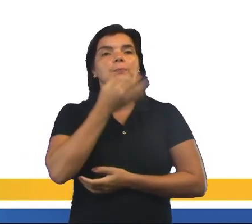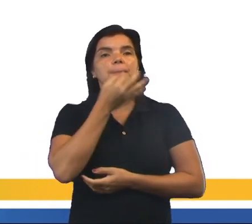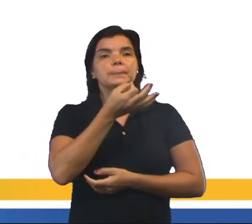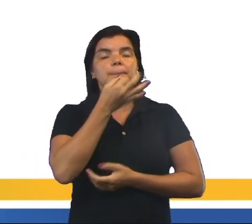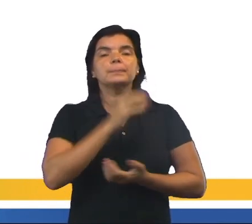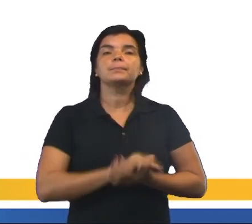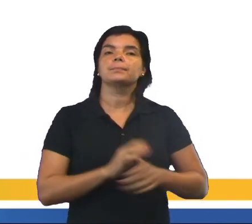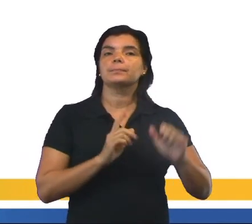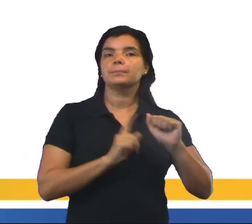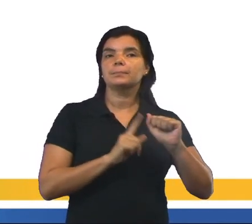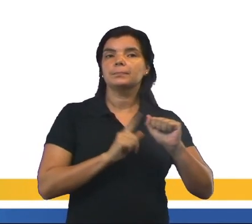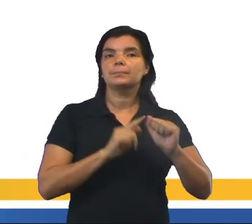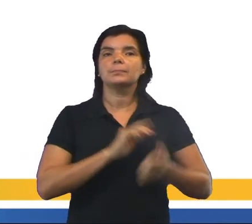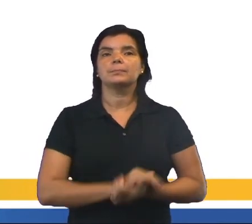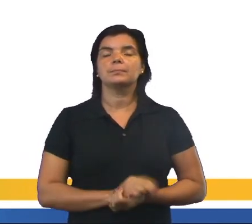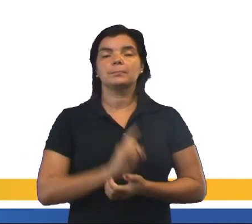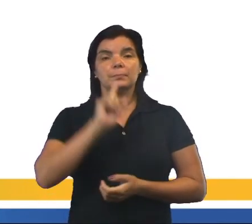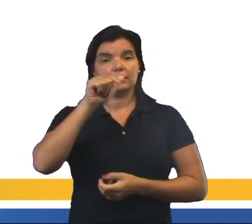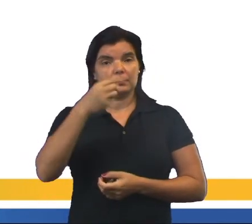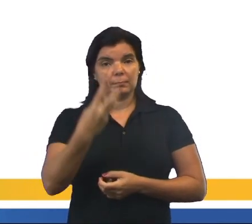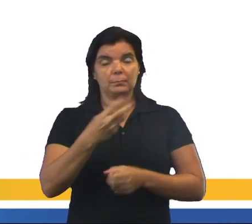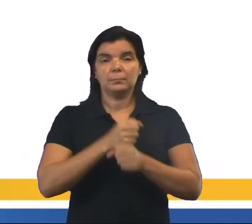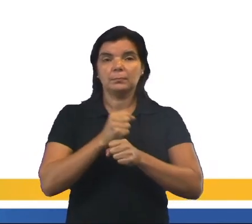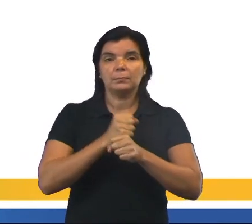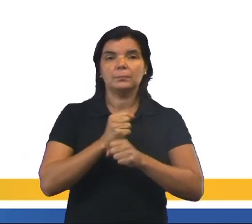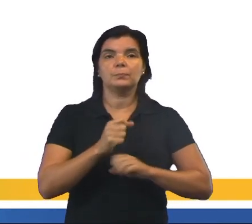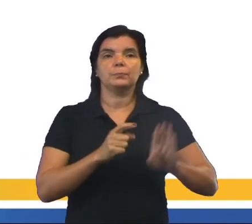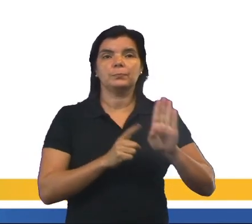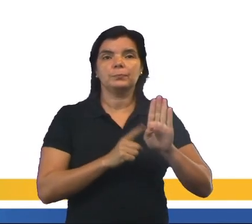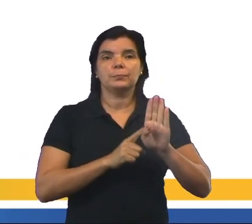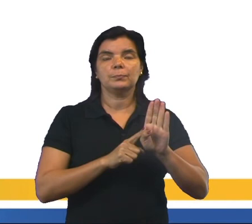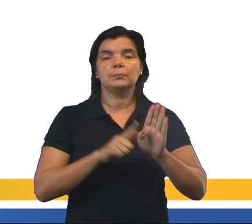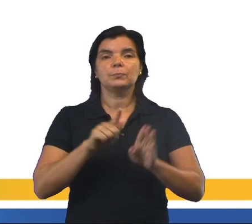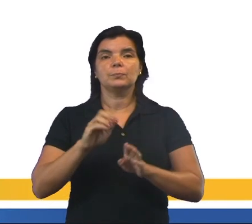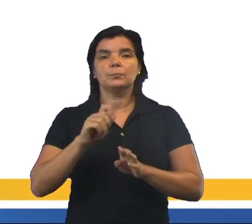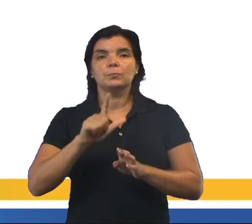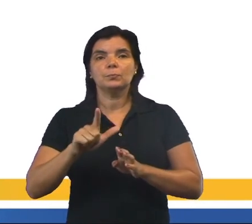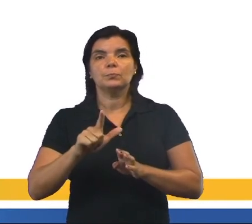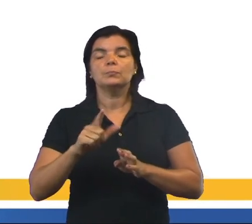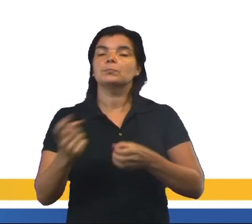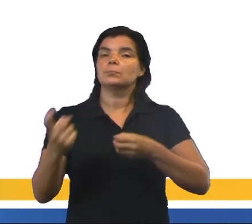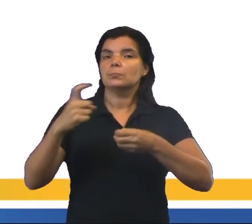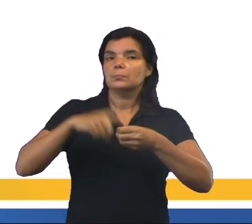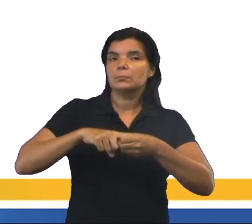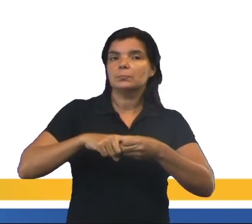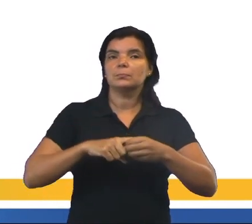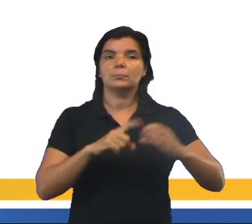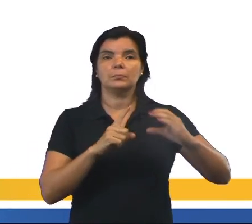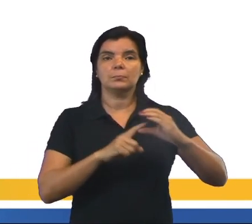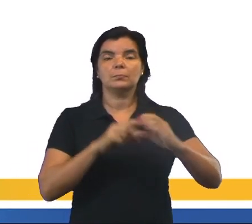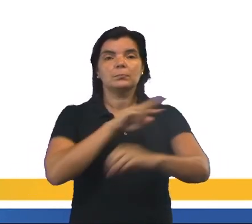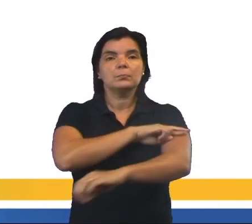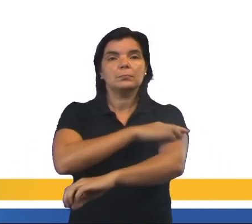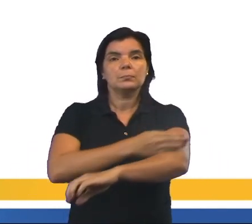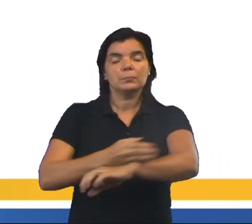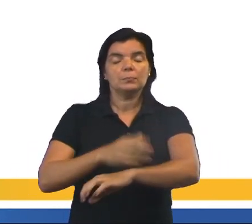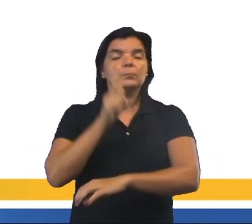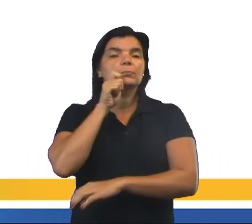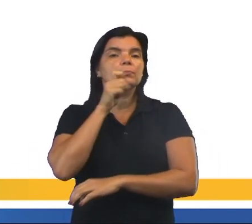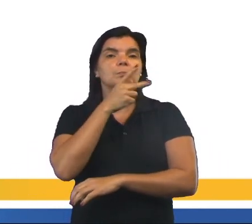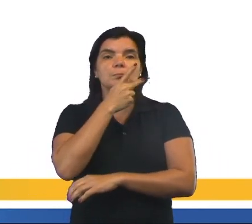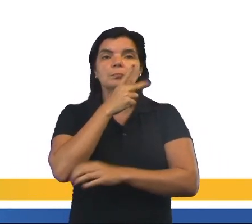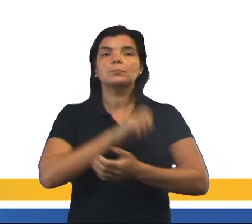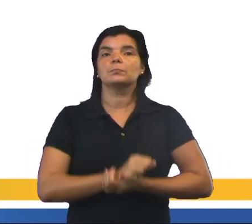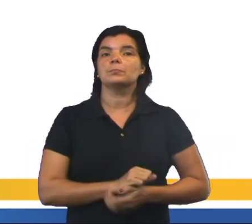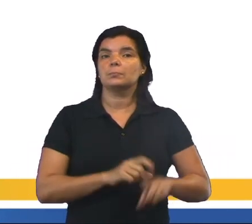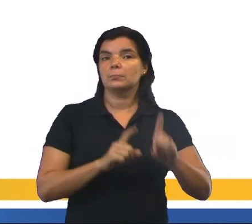opinião. Vamos lá? Letra A, após 3 anos. Letra B, Gol deve retomar. Letra C, Rio Branco